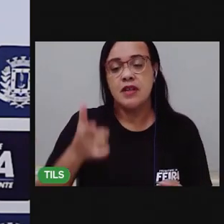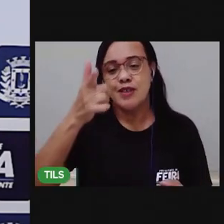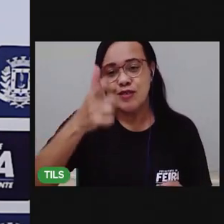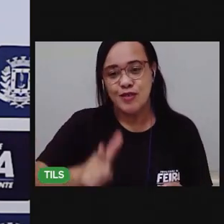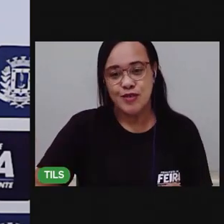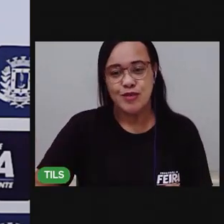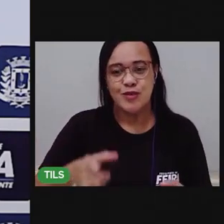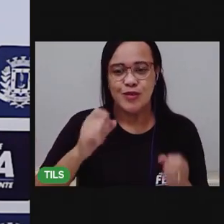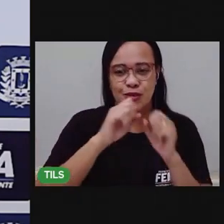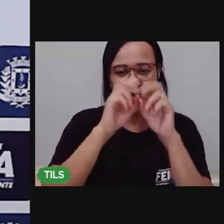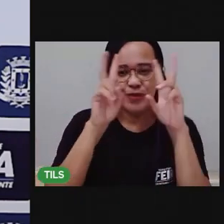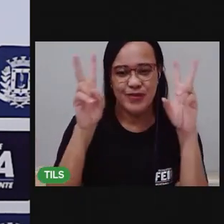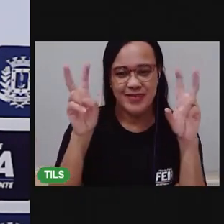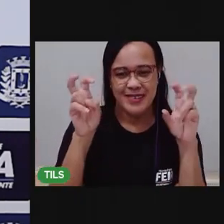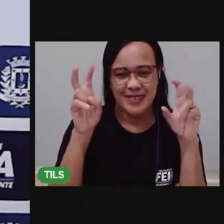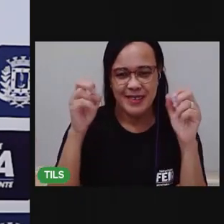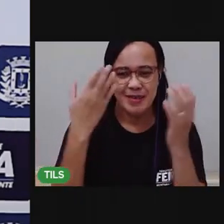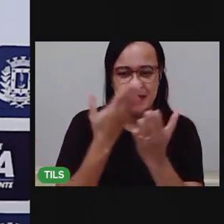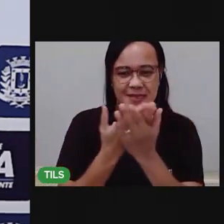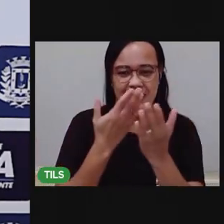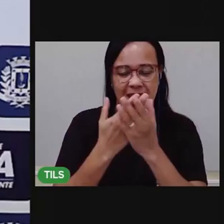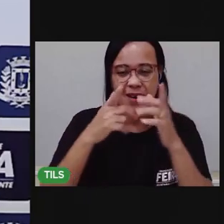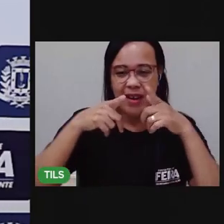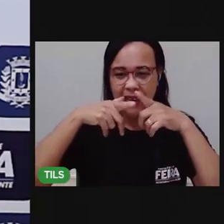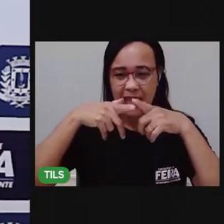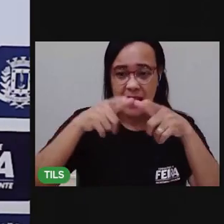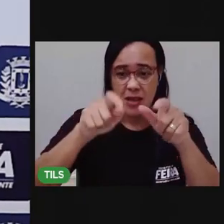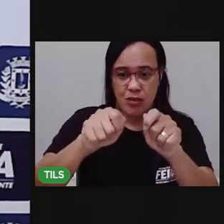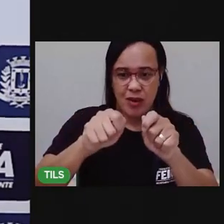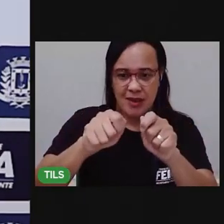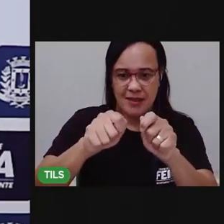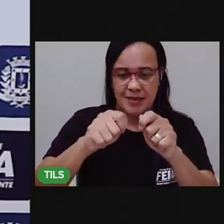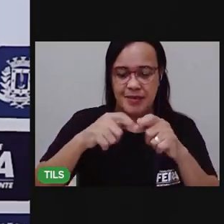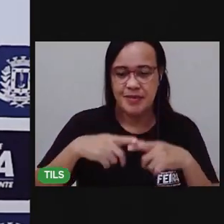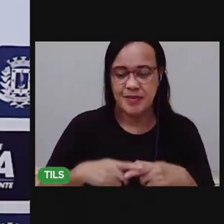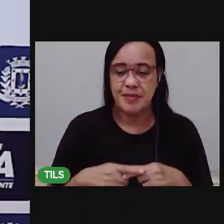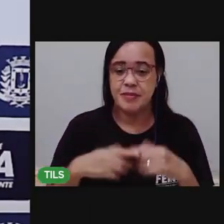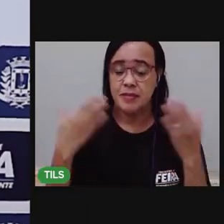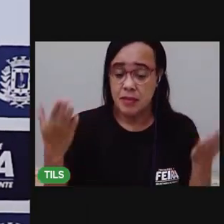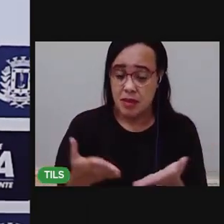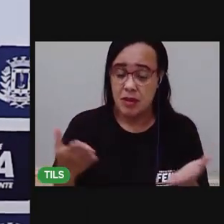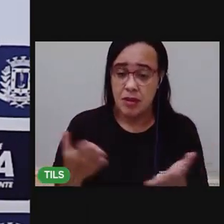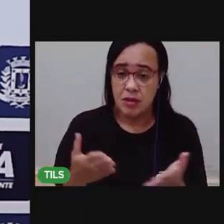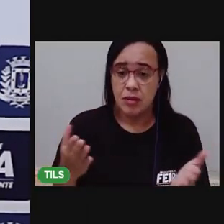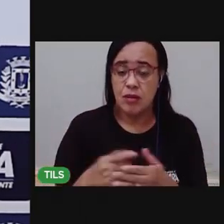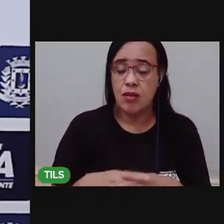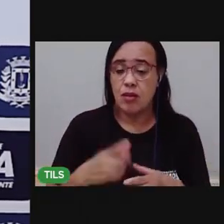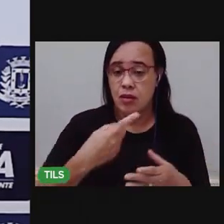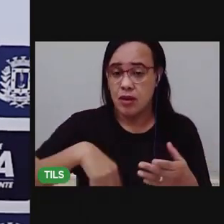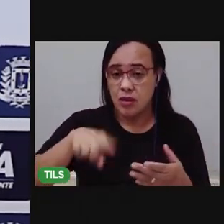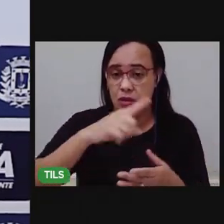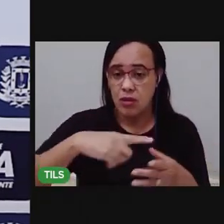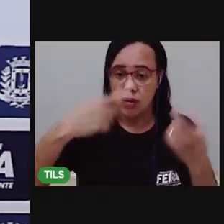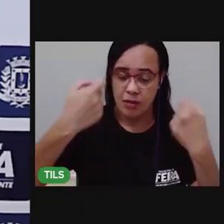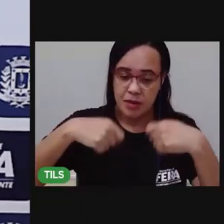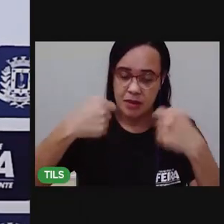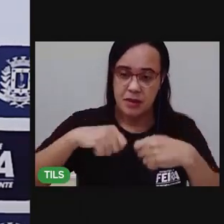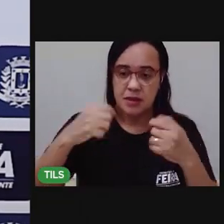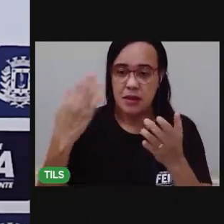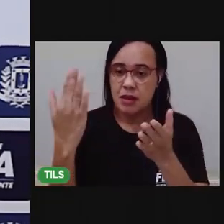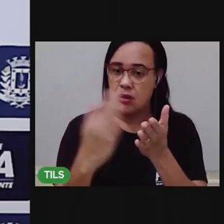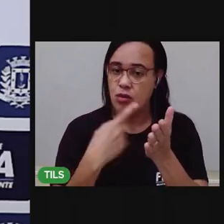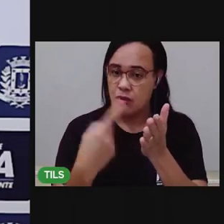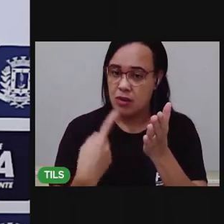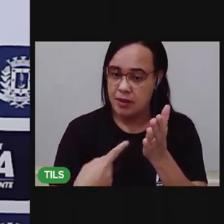desse assunto na aula de linguagens, tá bom? Nessa aula, a gente vai precisar que você use o